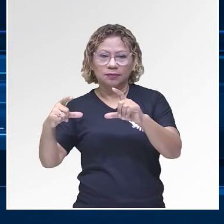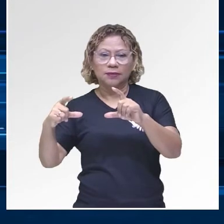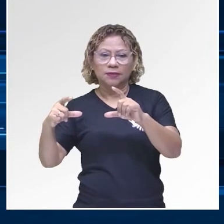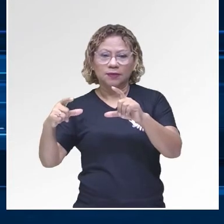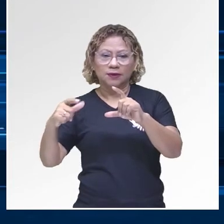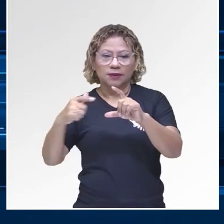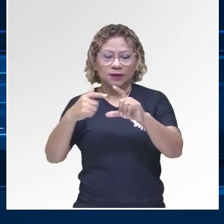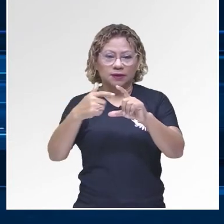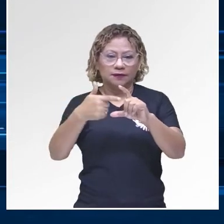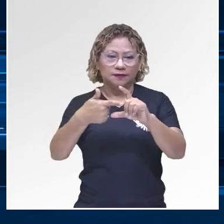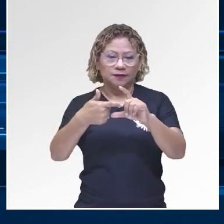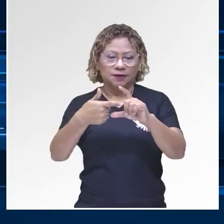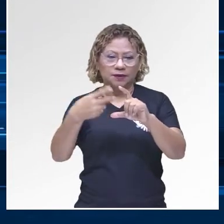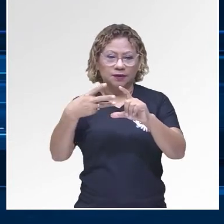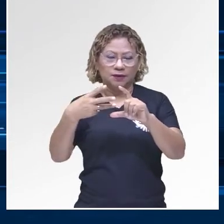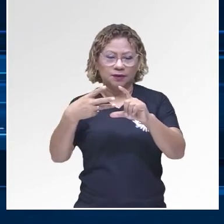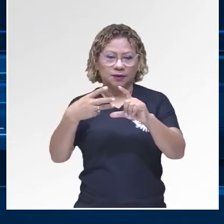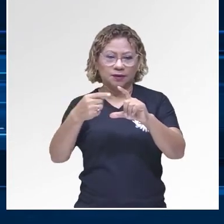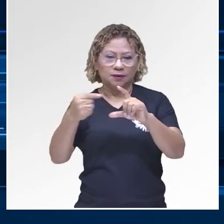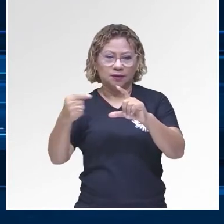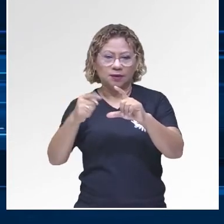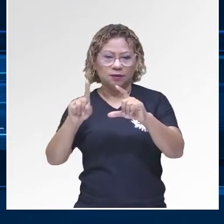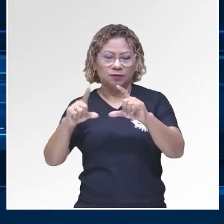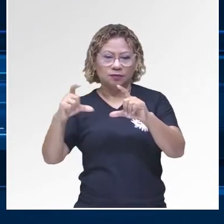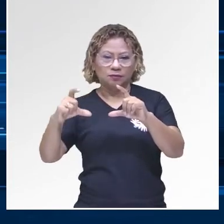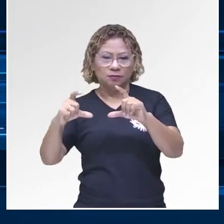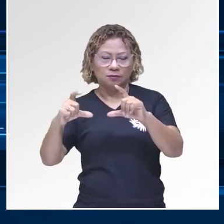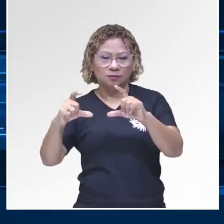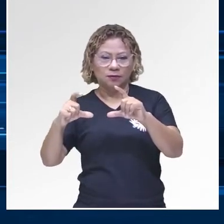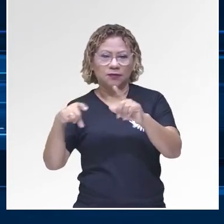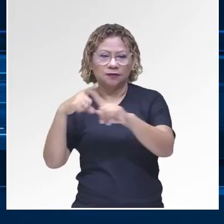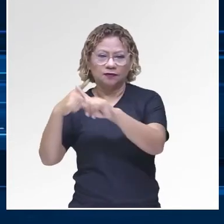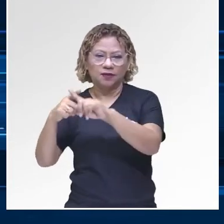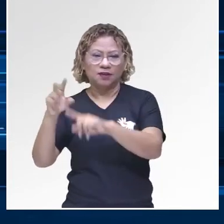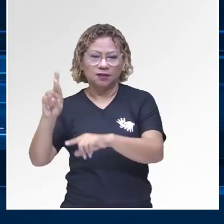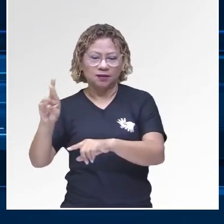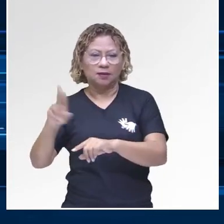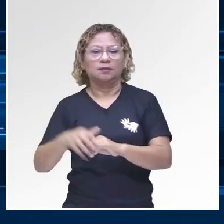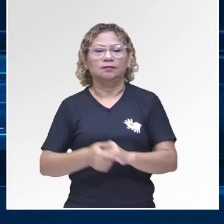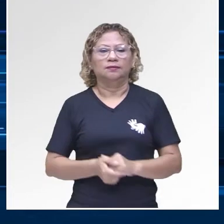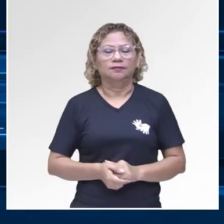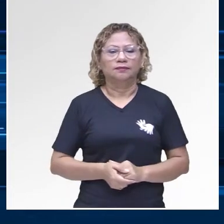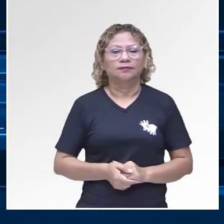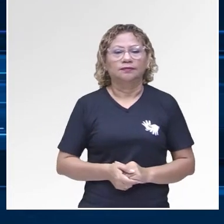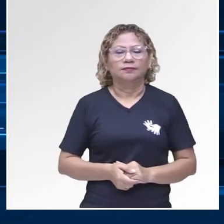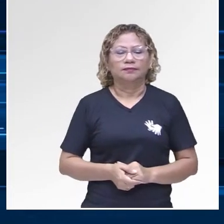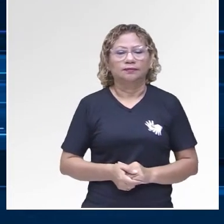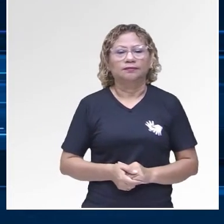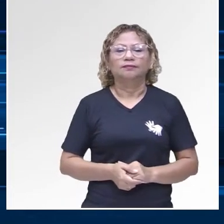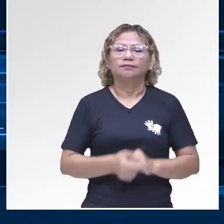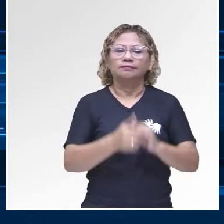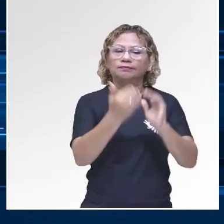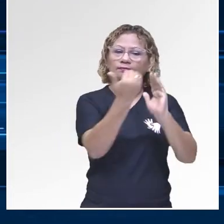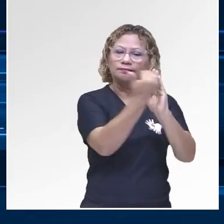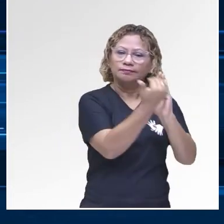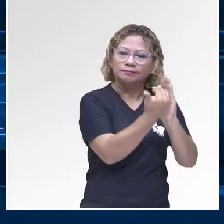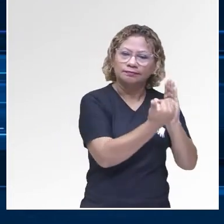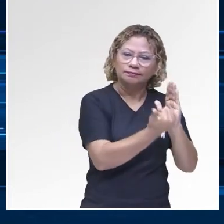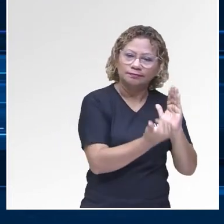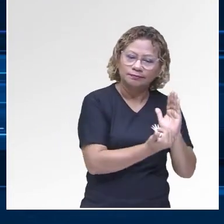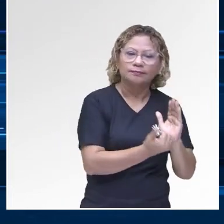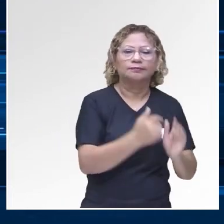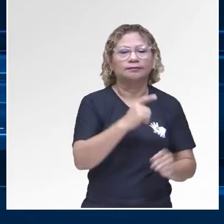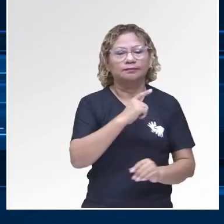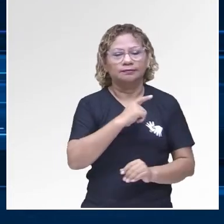dar 22. Então, quem é o A23? O A23 é igual a A1